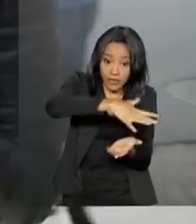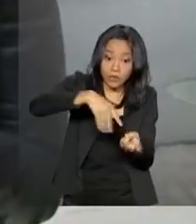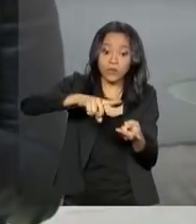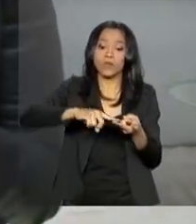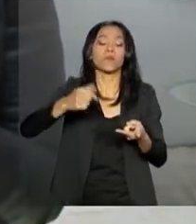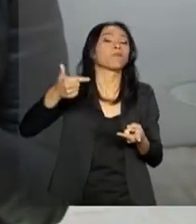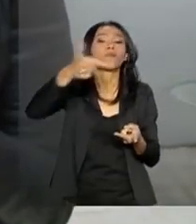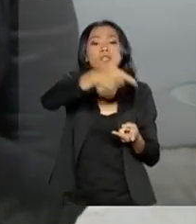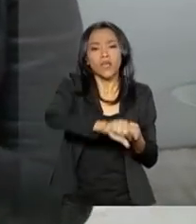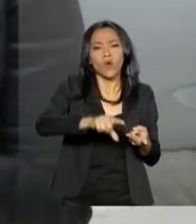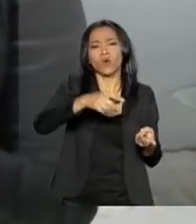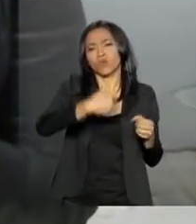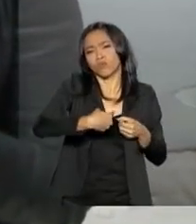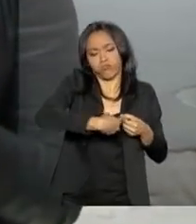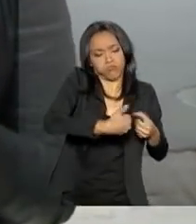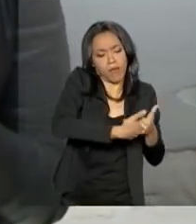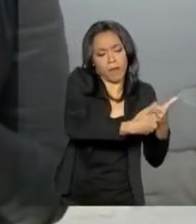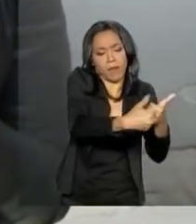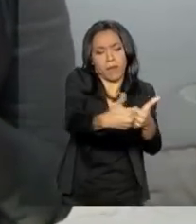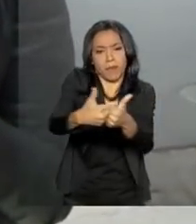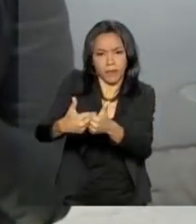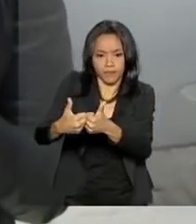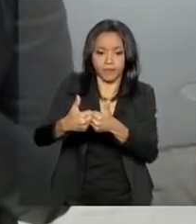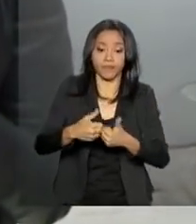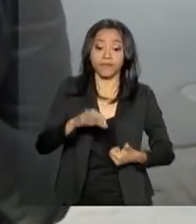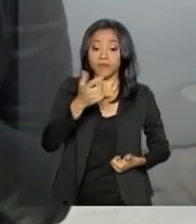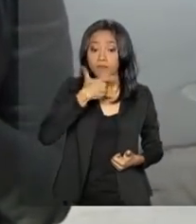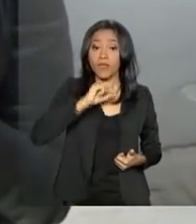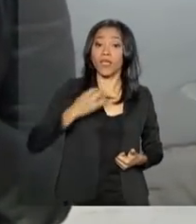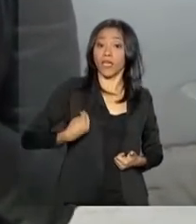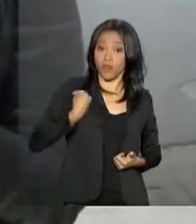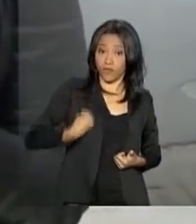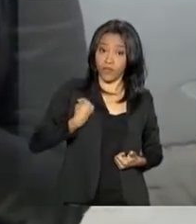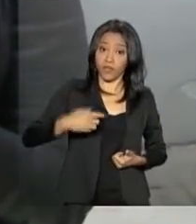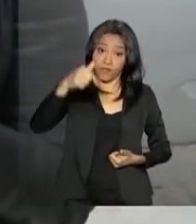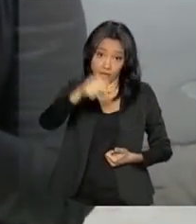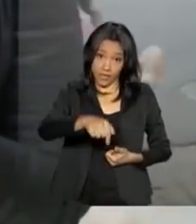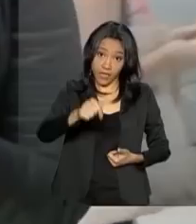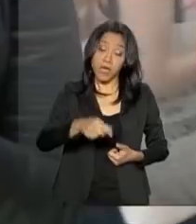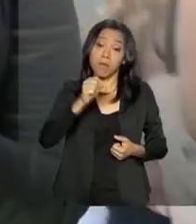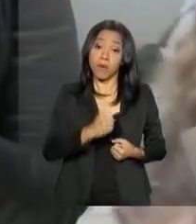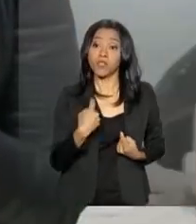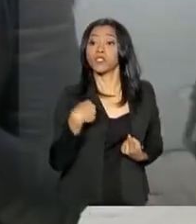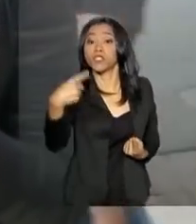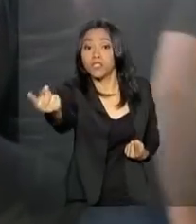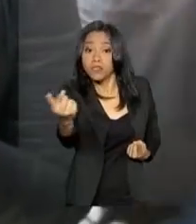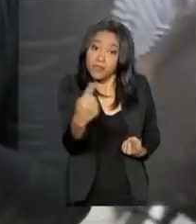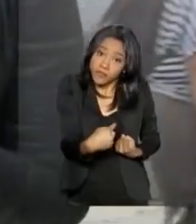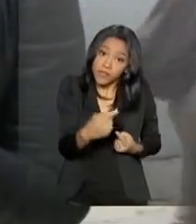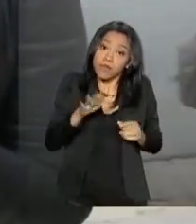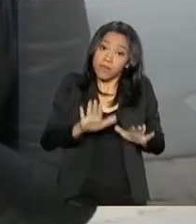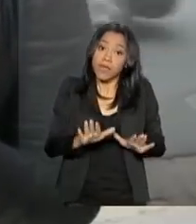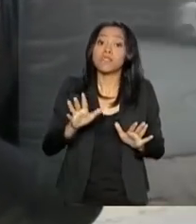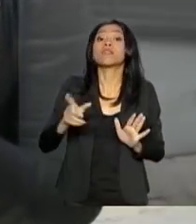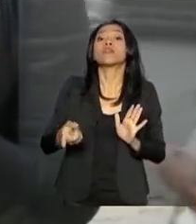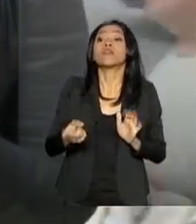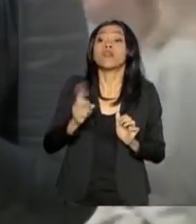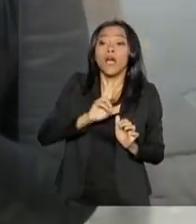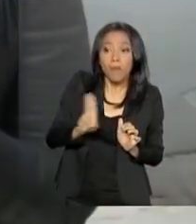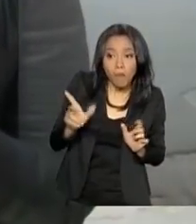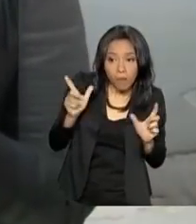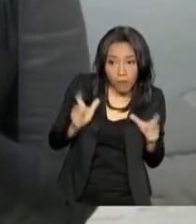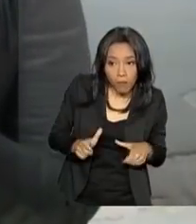Madeiro Retiro e aqui na recoleta quem vive na região poderá ir e vir desde que se identifique Como